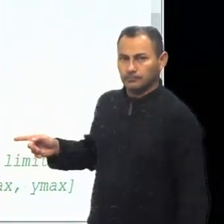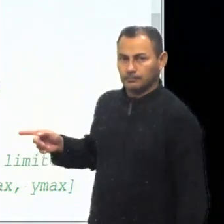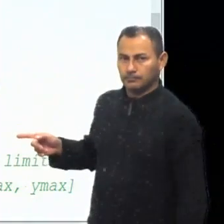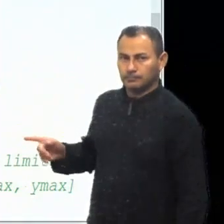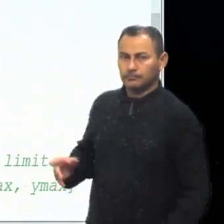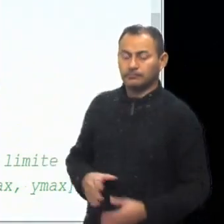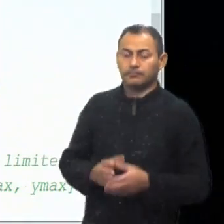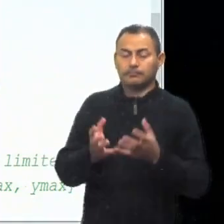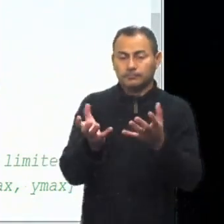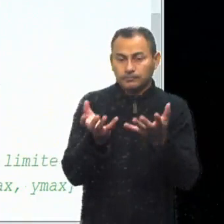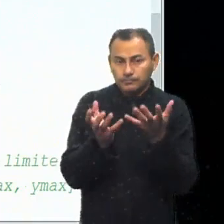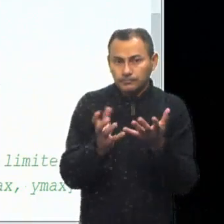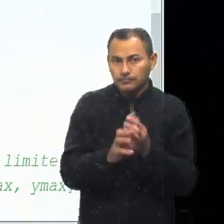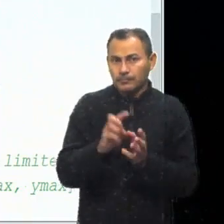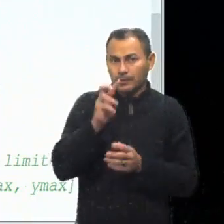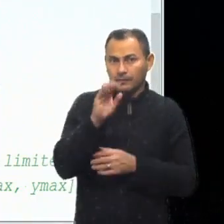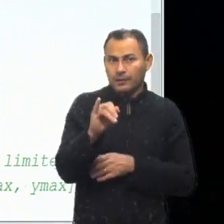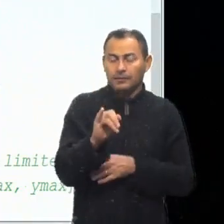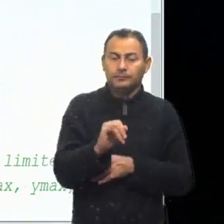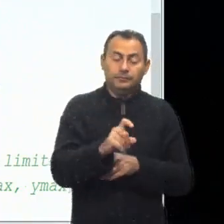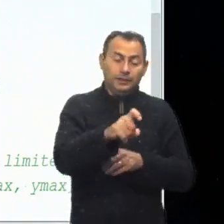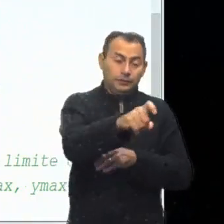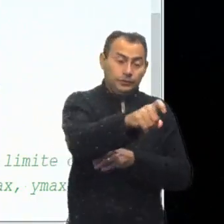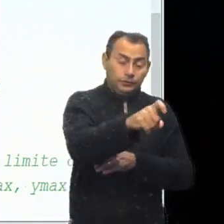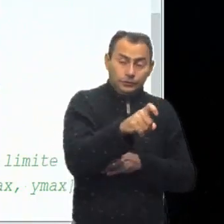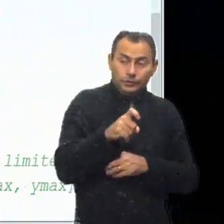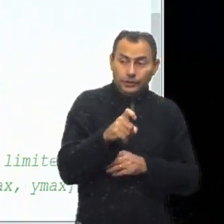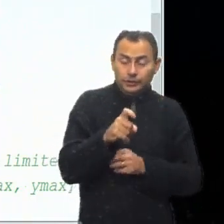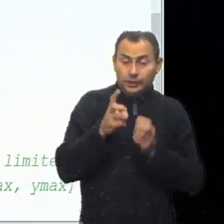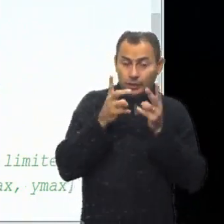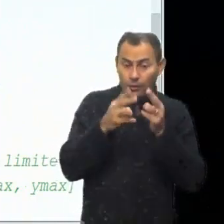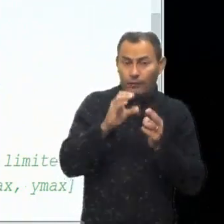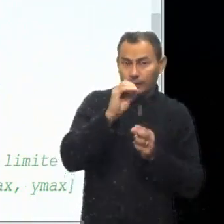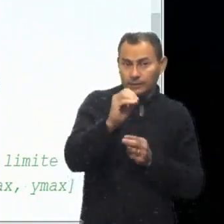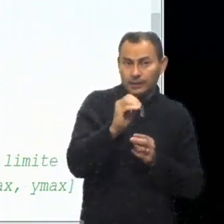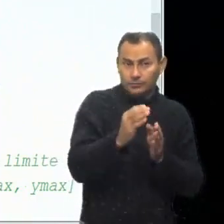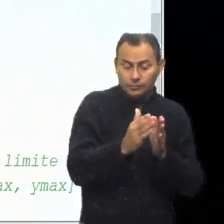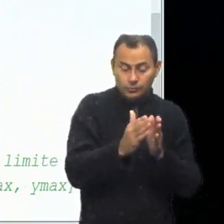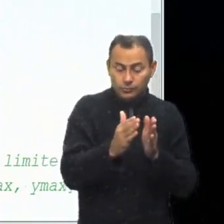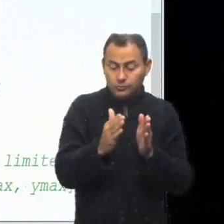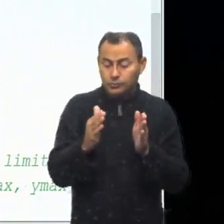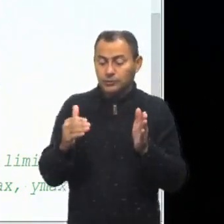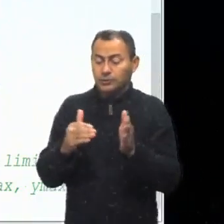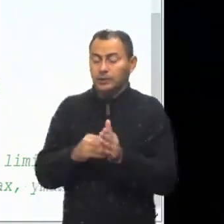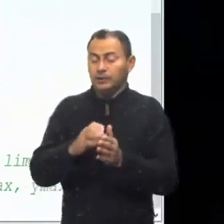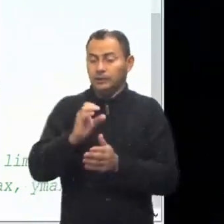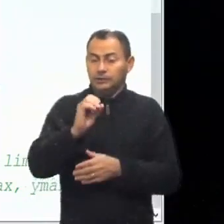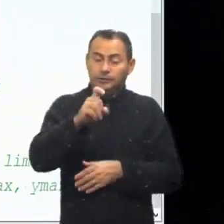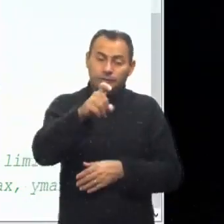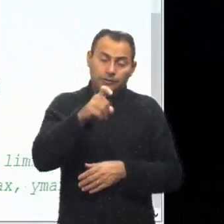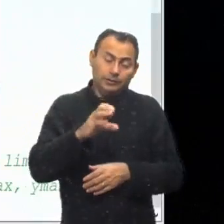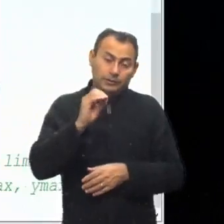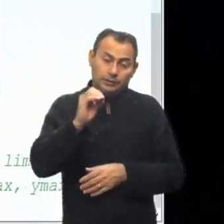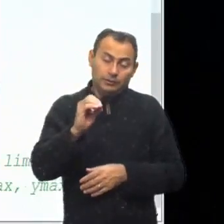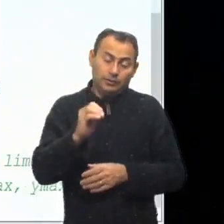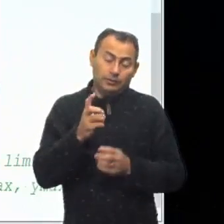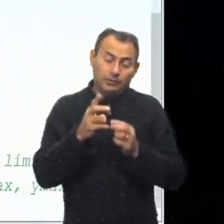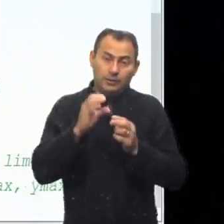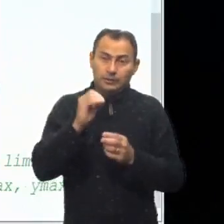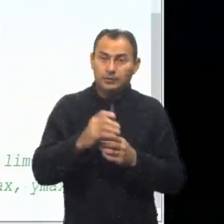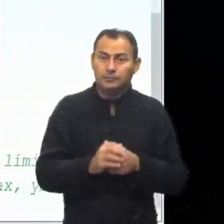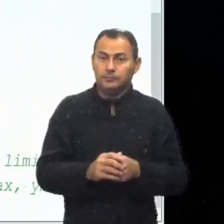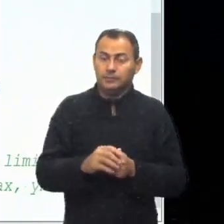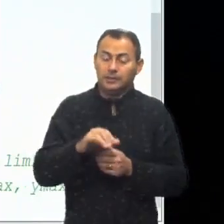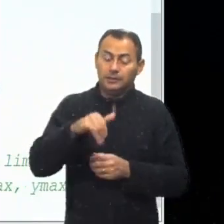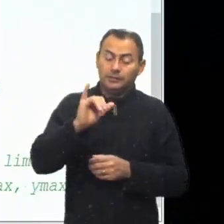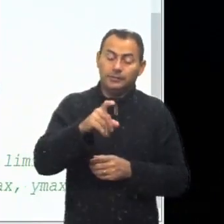Eu quero que ele vá de x igual a 0 até x igual a 0,3 e de y igual a